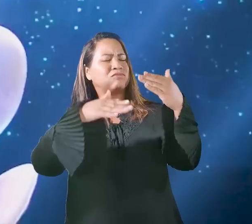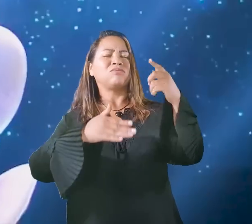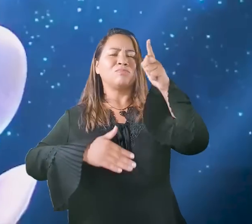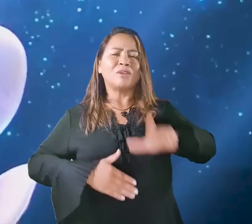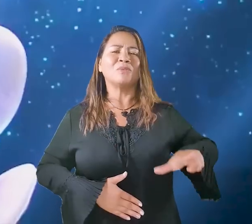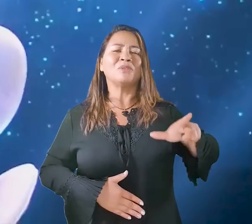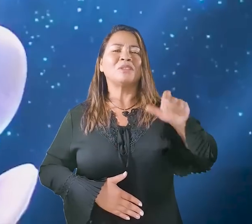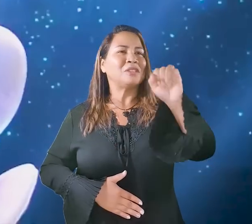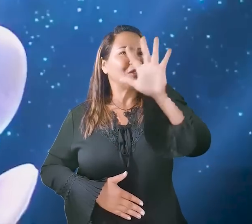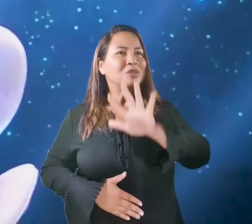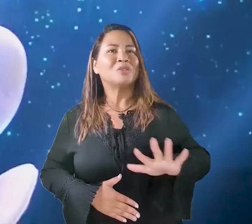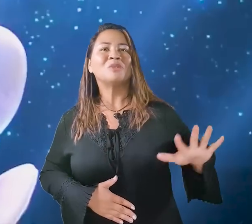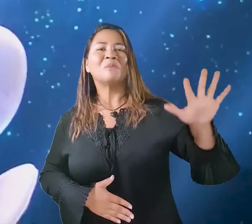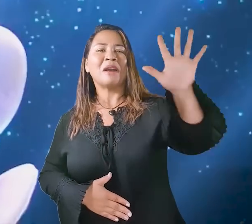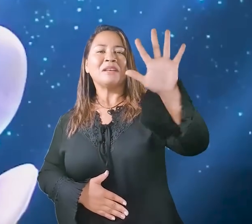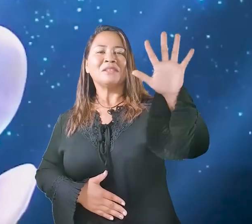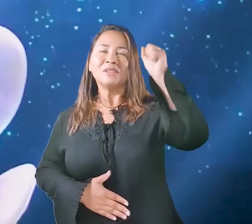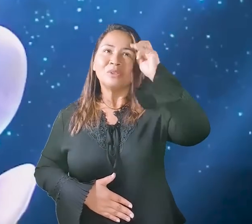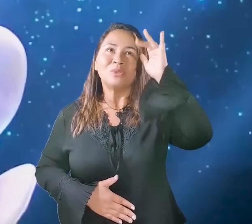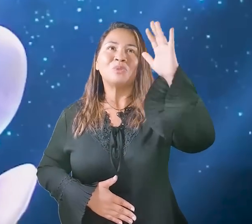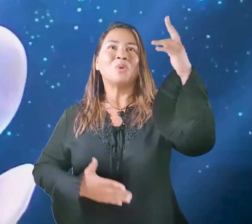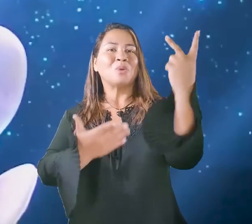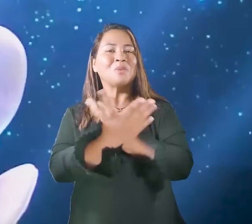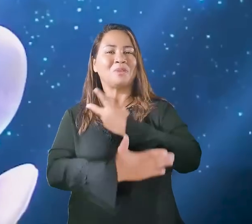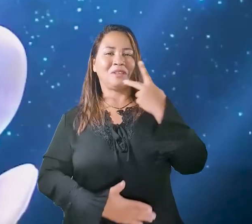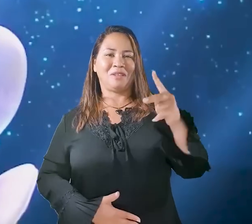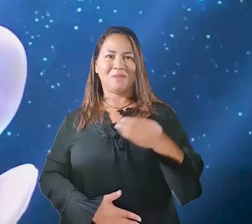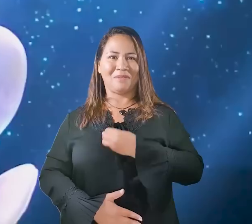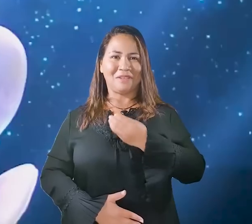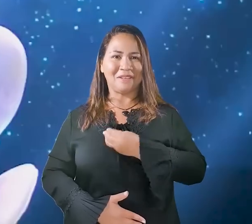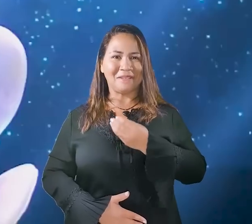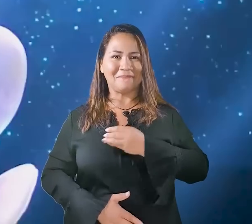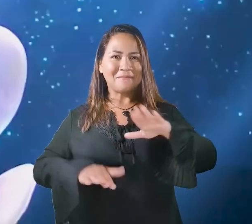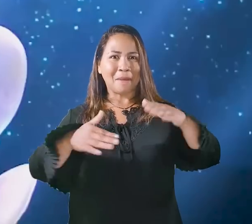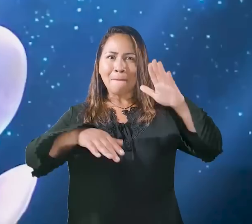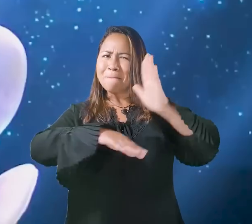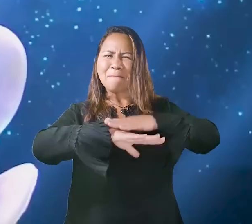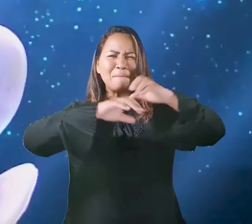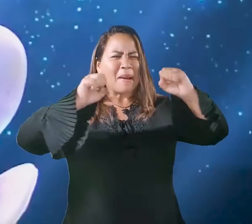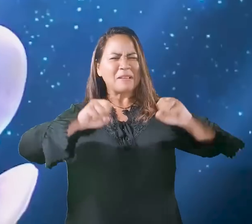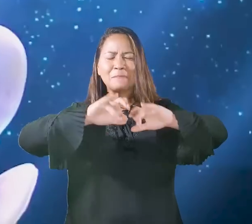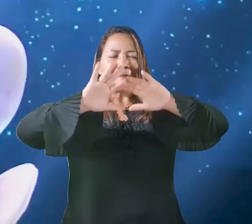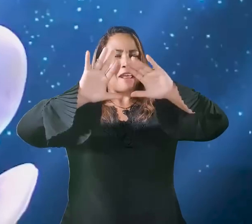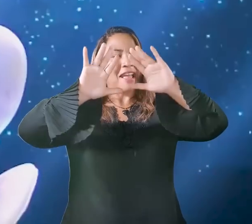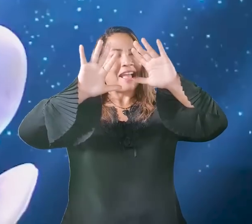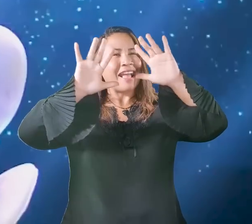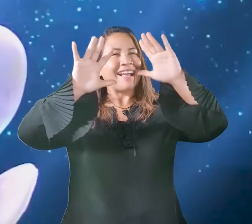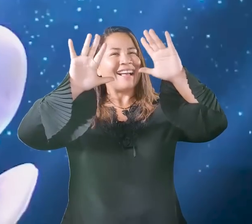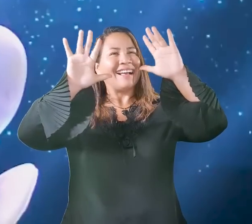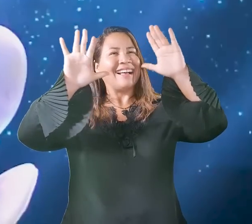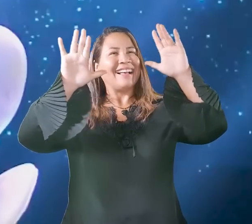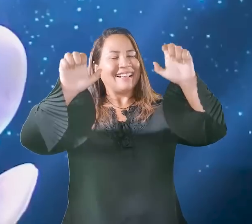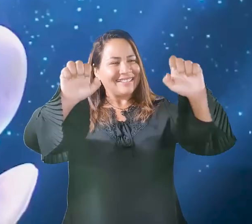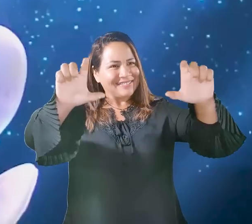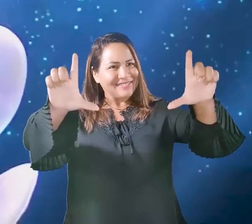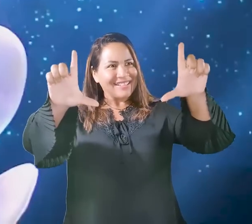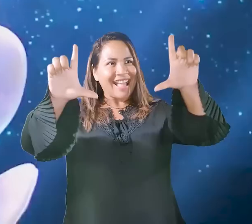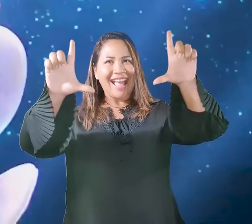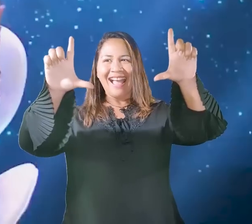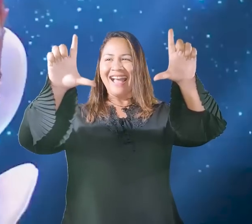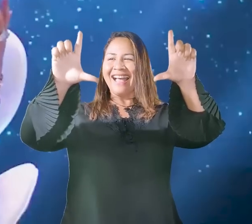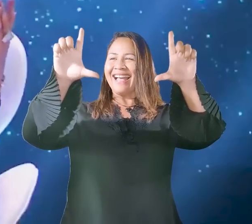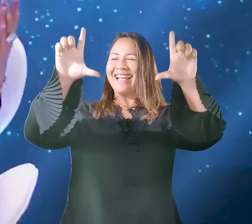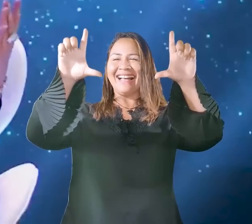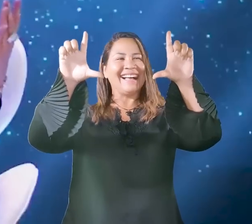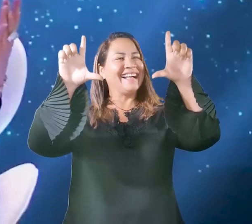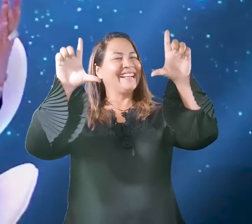Coloca mais brilho. Mais brilho. Mais luminosidade. Aproxima de você. Dá